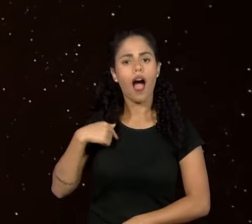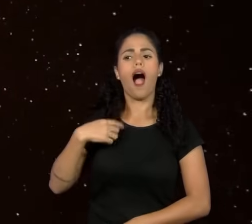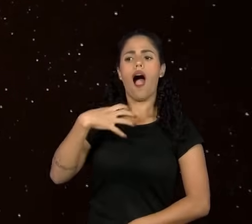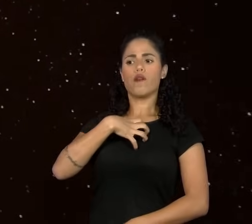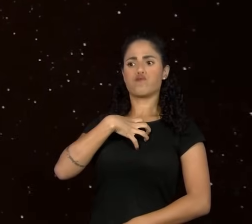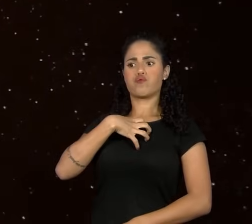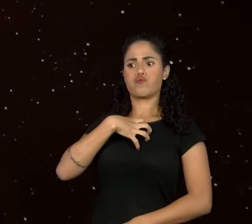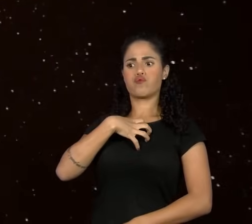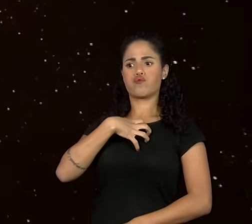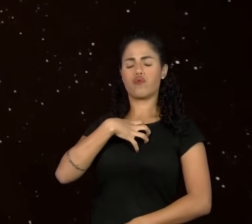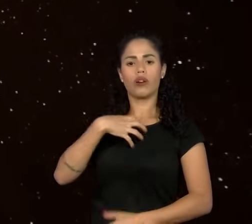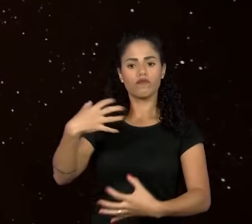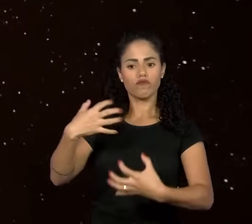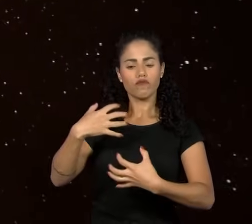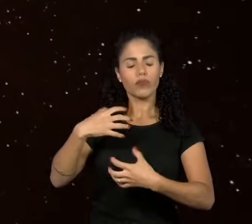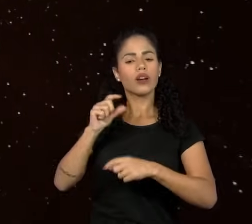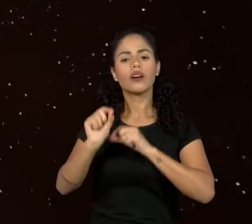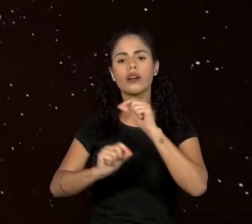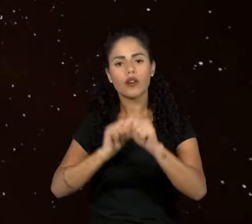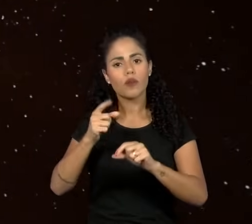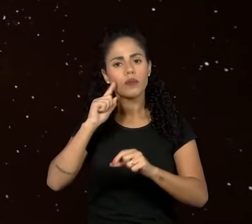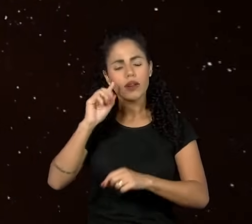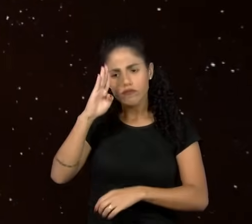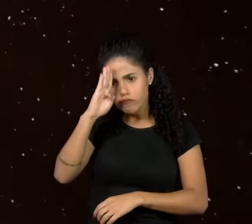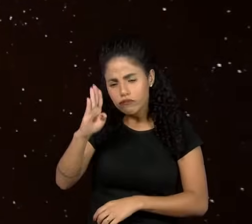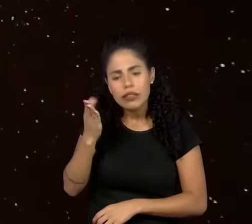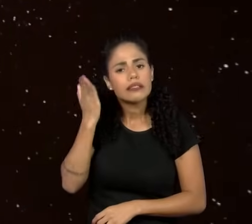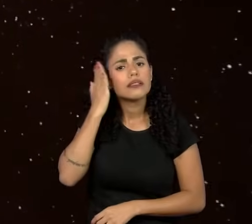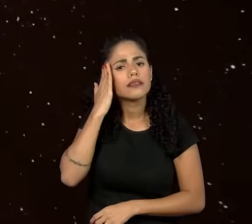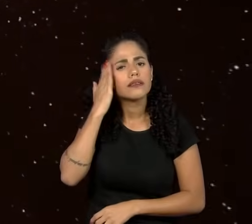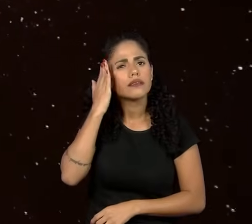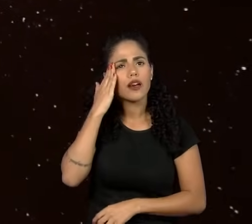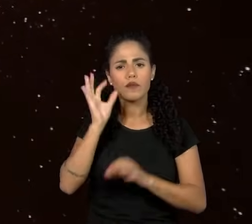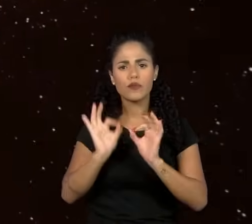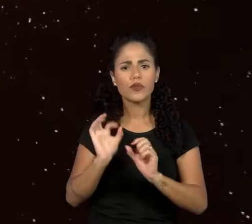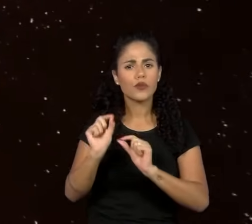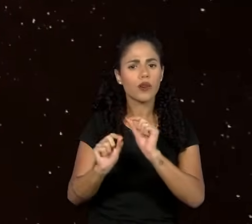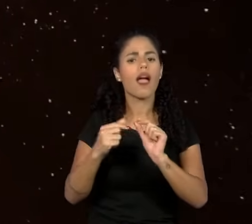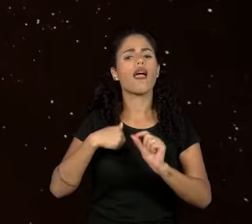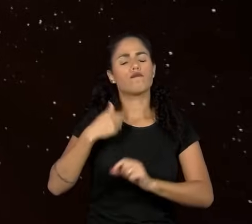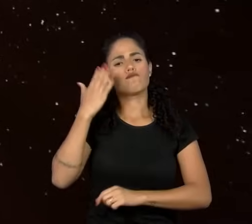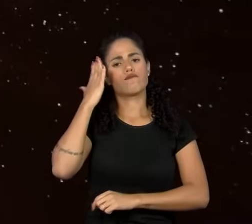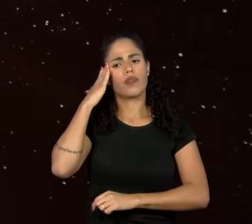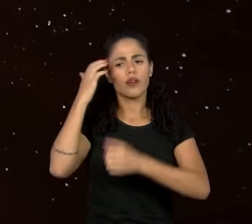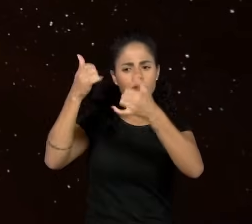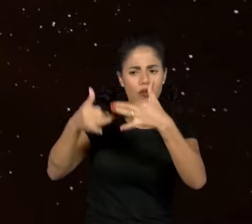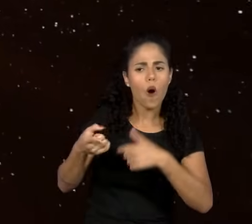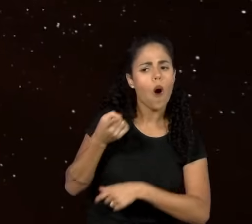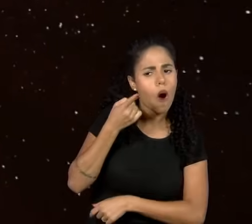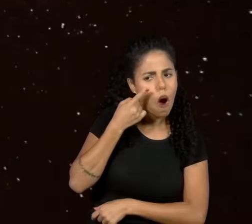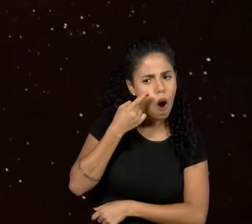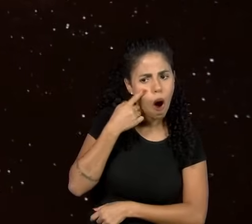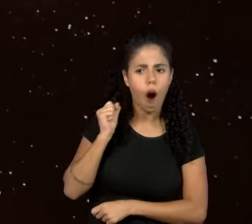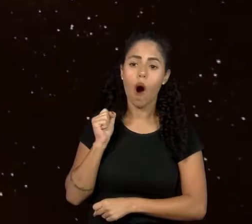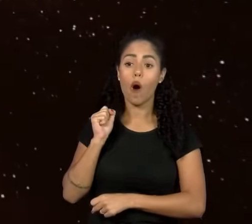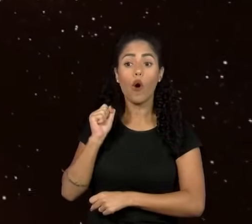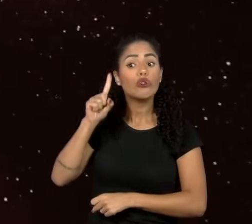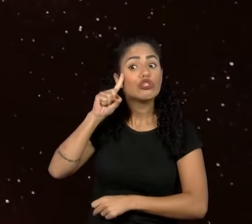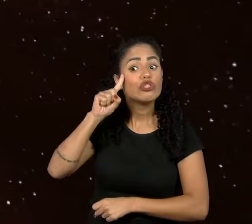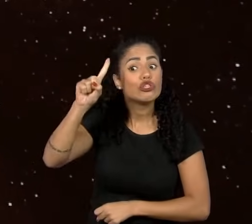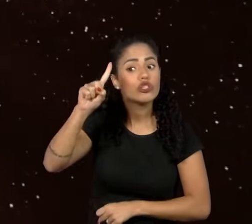um impacto. Uma das técnicas de previsão é justamente eu conseguir te falar assim, olha, em tal